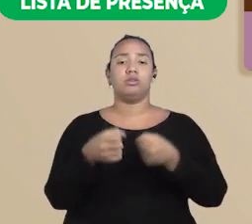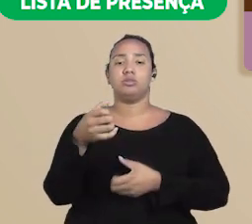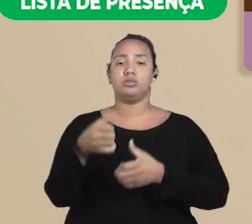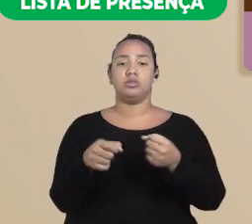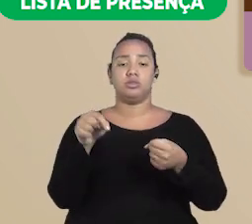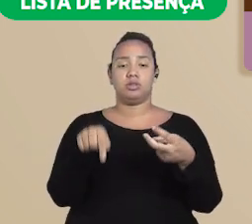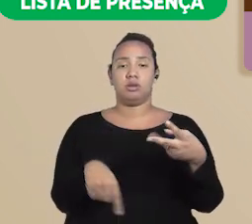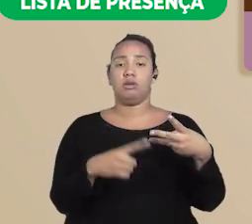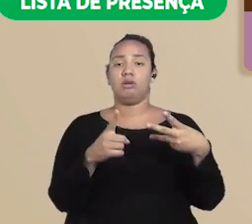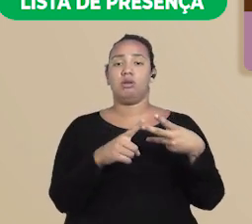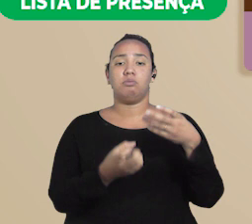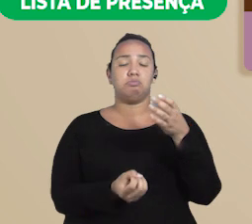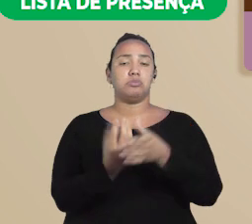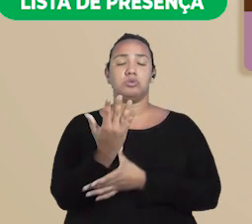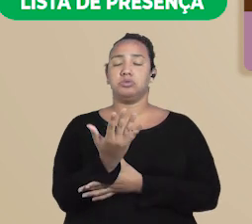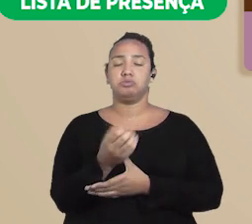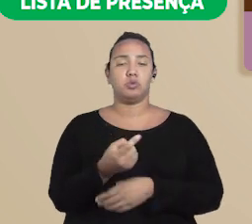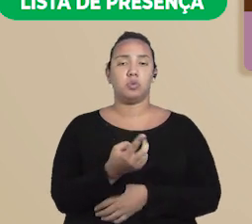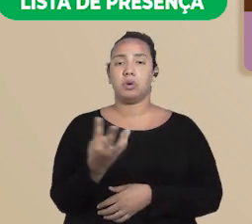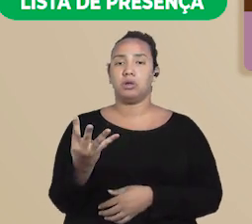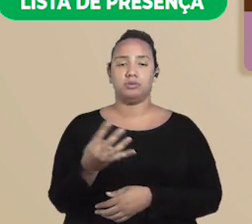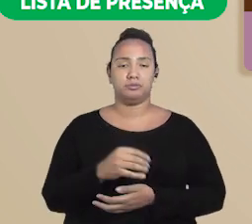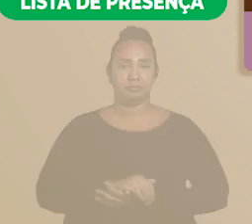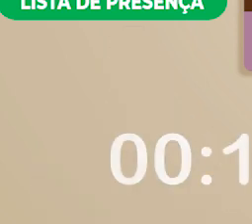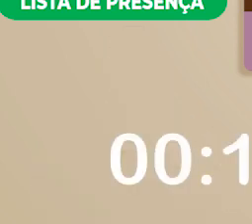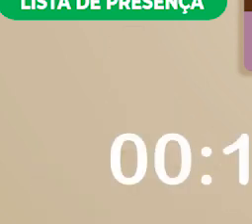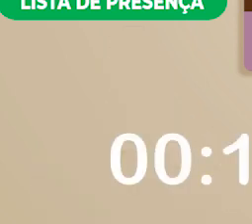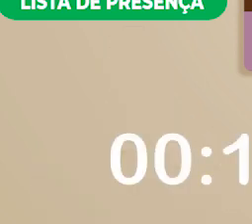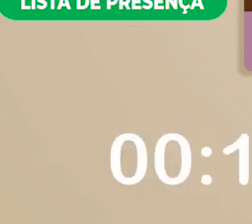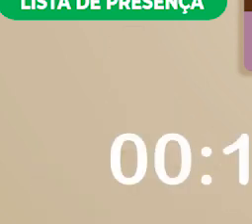quantos litros de leite a Fazenda Encanto produziu?